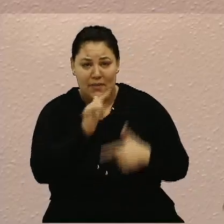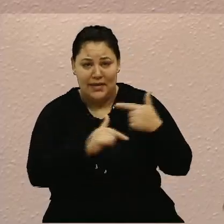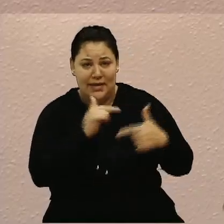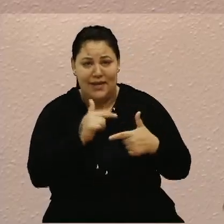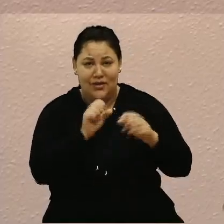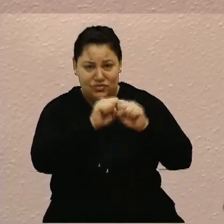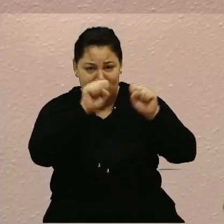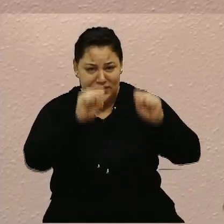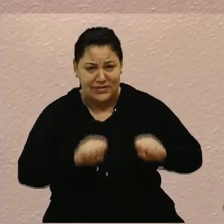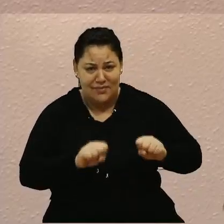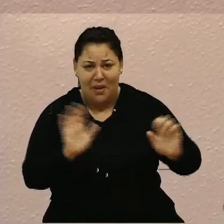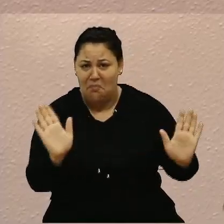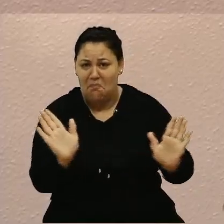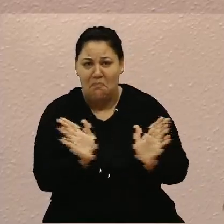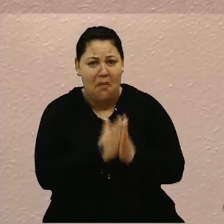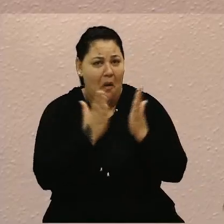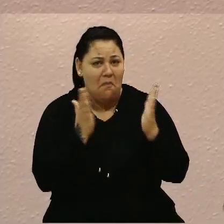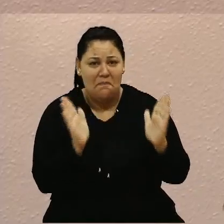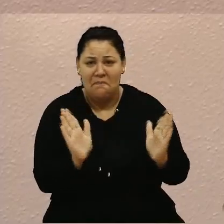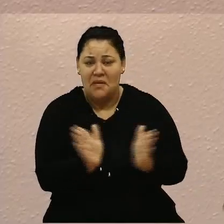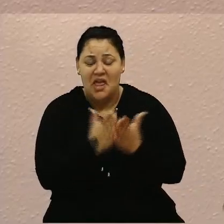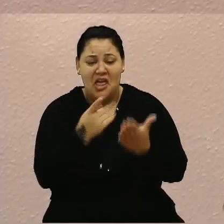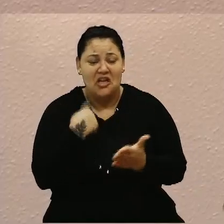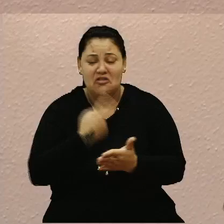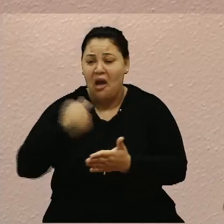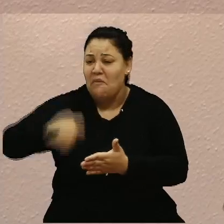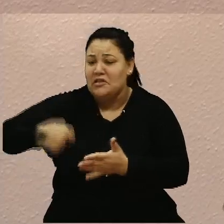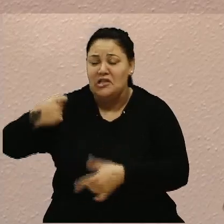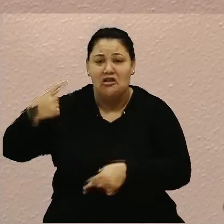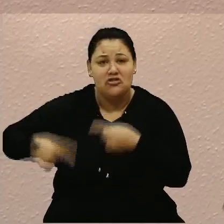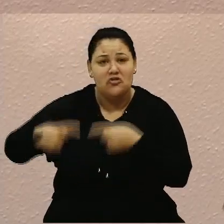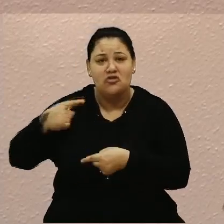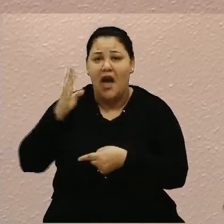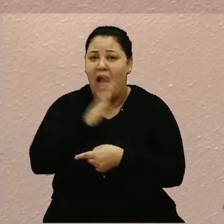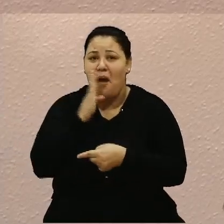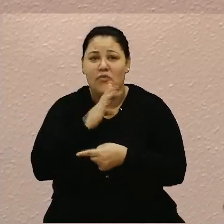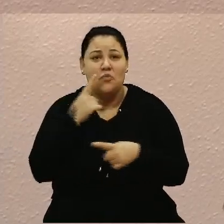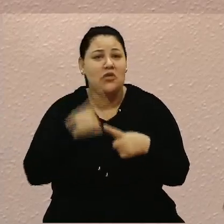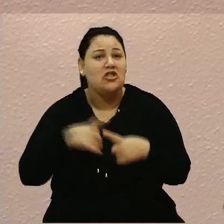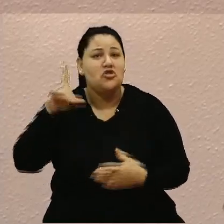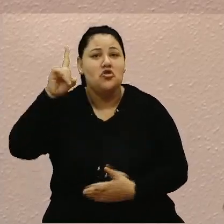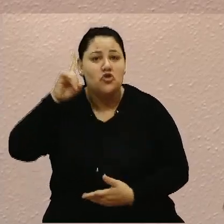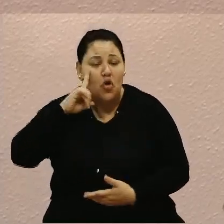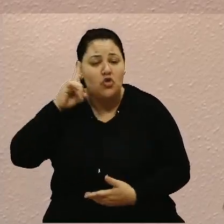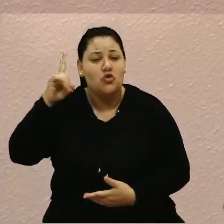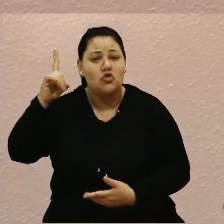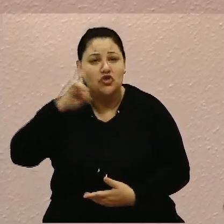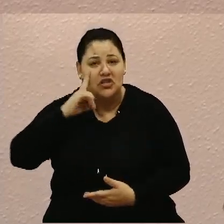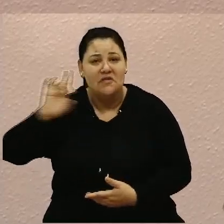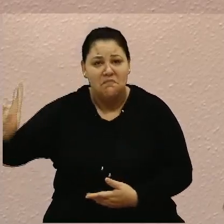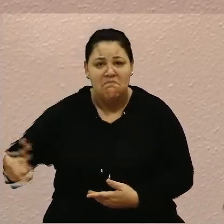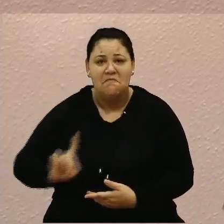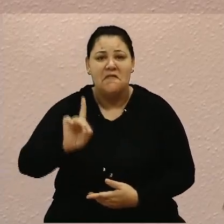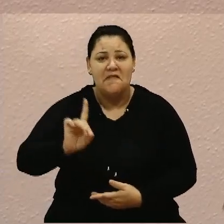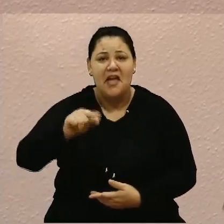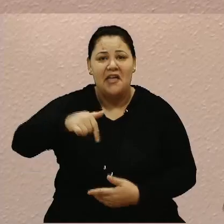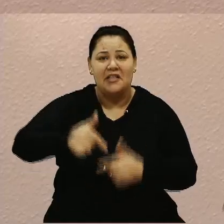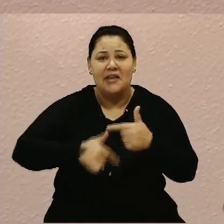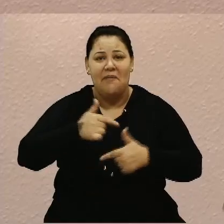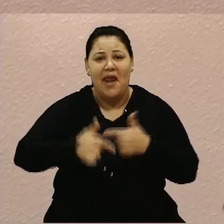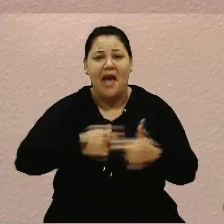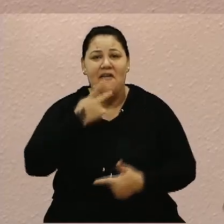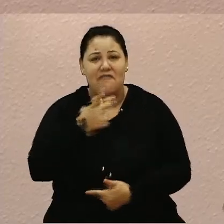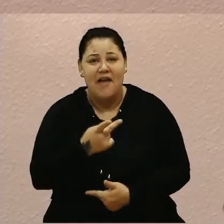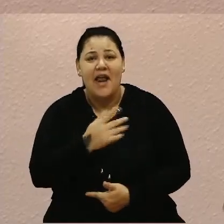sistema falido, né, que nós precisamos discutir urgentemente, porque senão todos os dias a gente vai vir para cá lamentar a morte